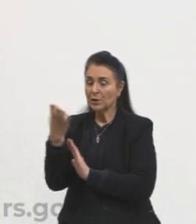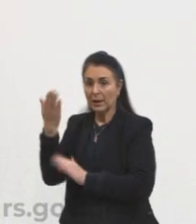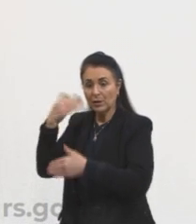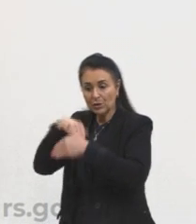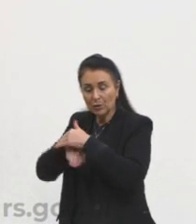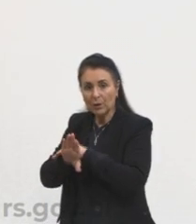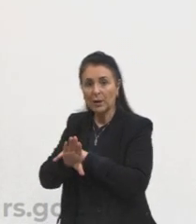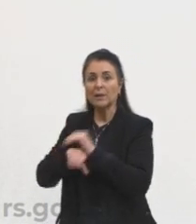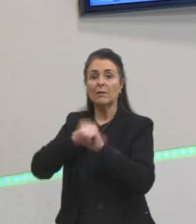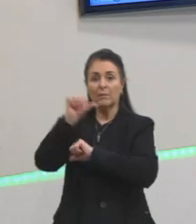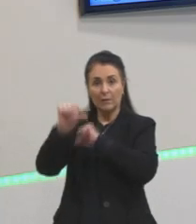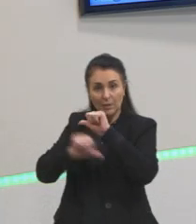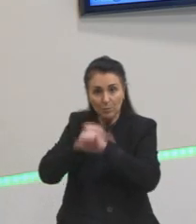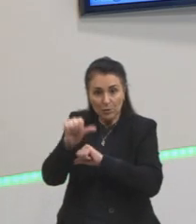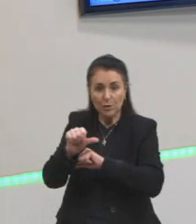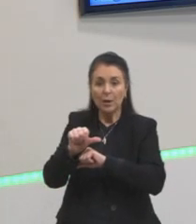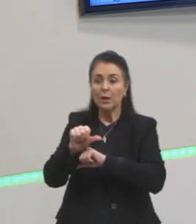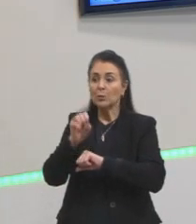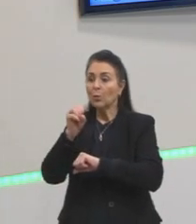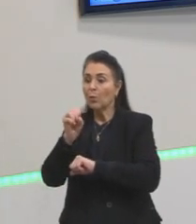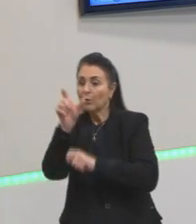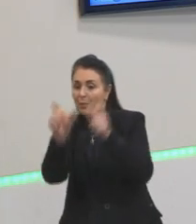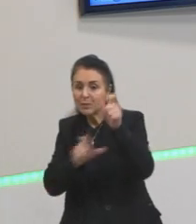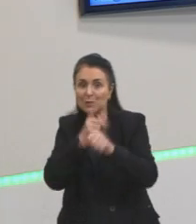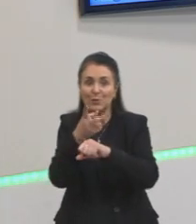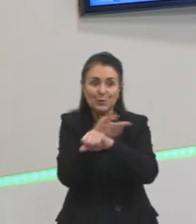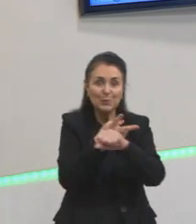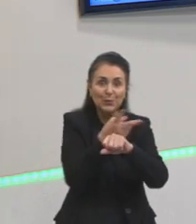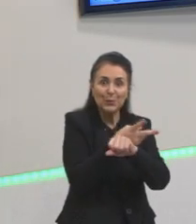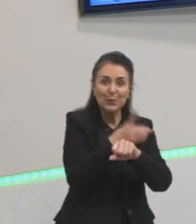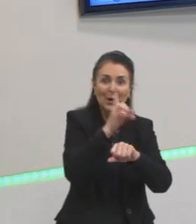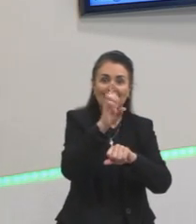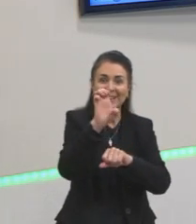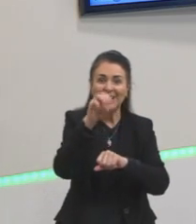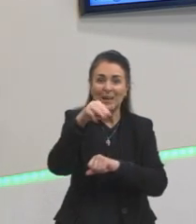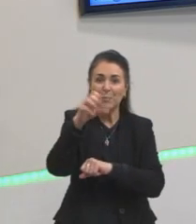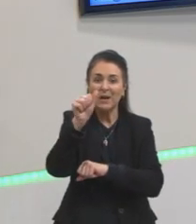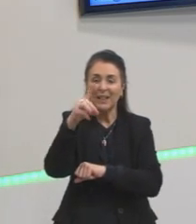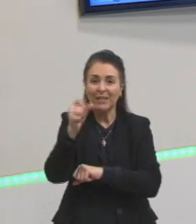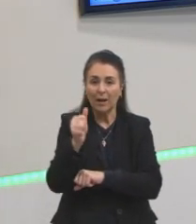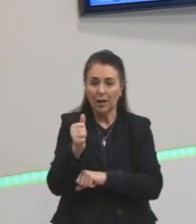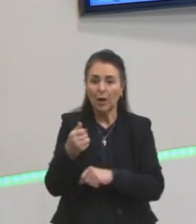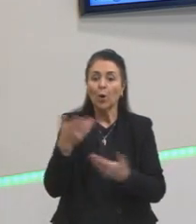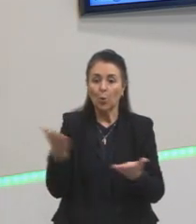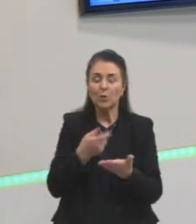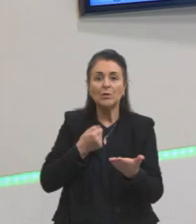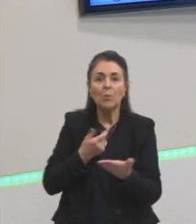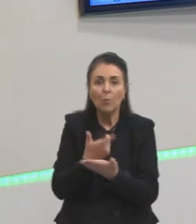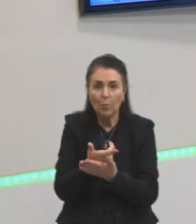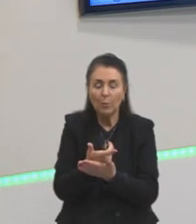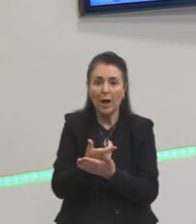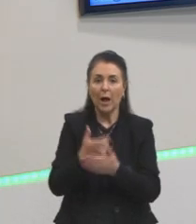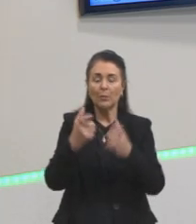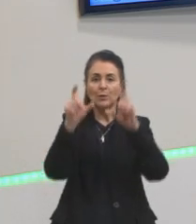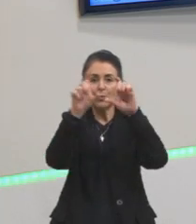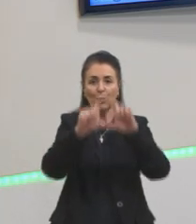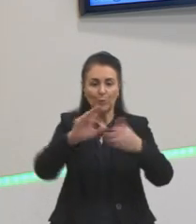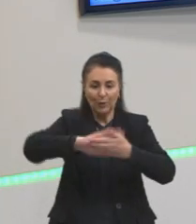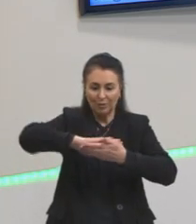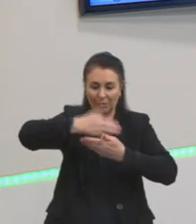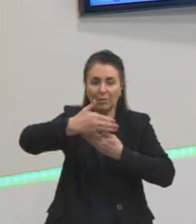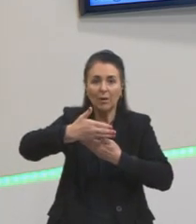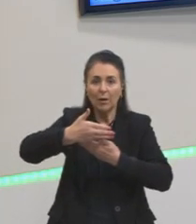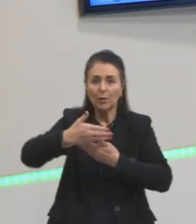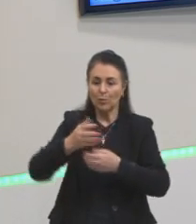modificando de acordo com a demanda do cliente como hoje quando nós compramos por exemplo notebook nós vamos montando ele de acordo